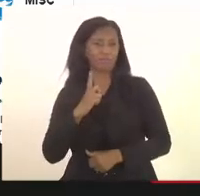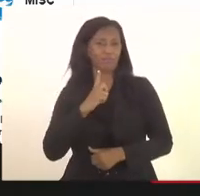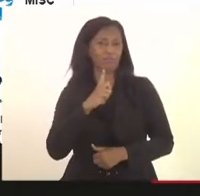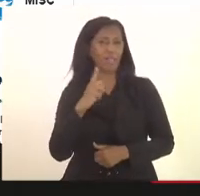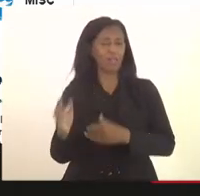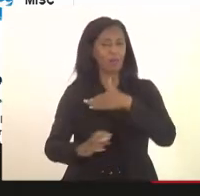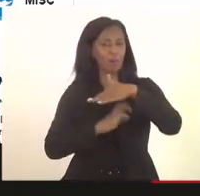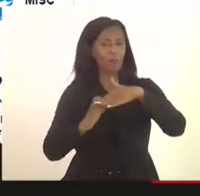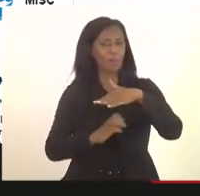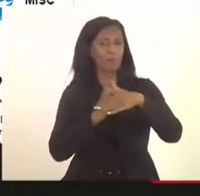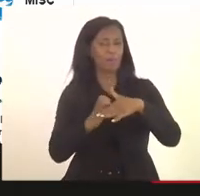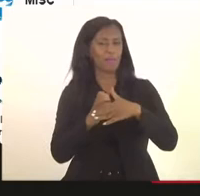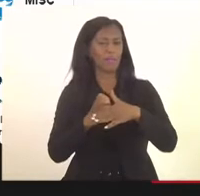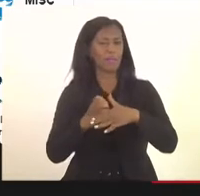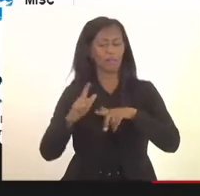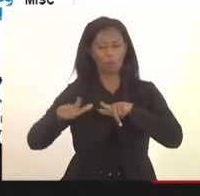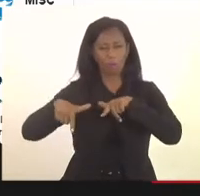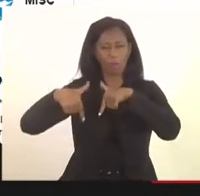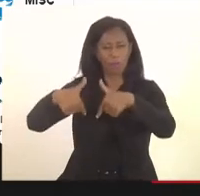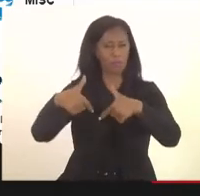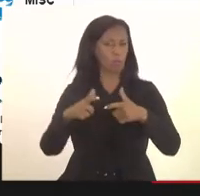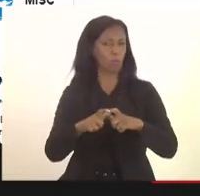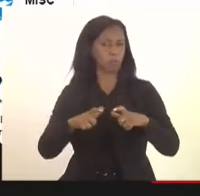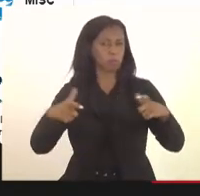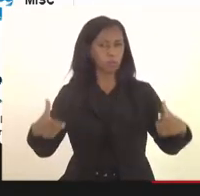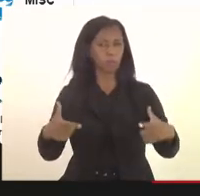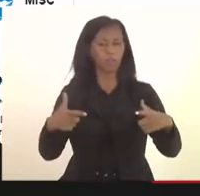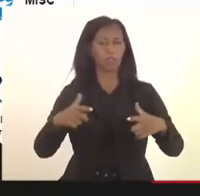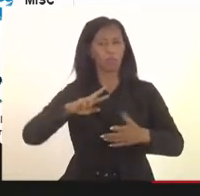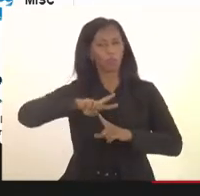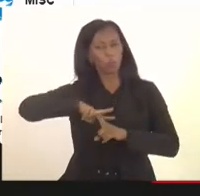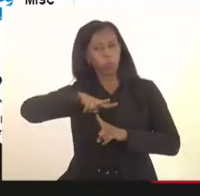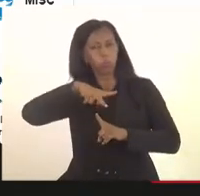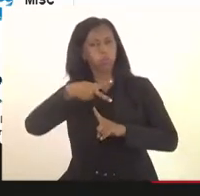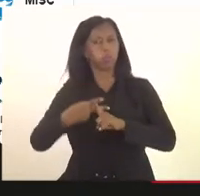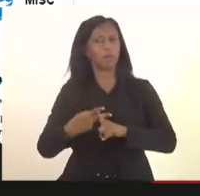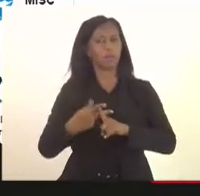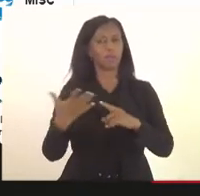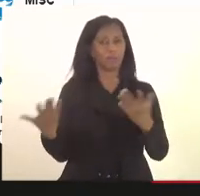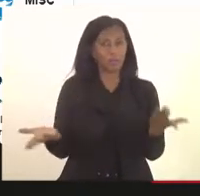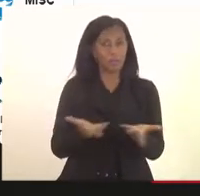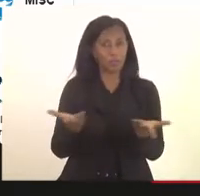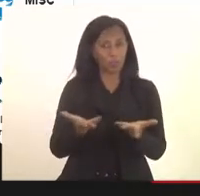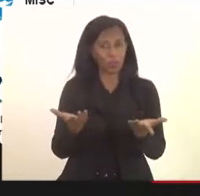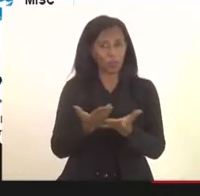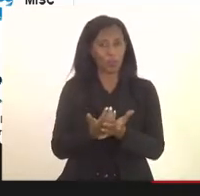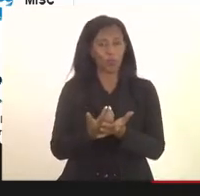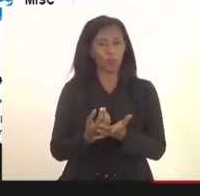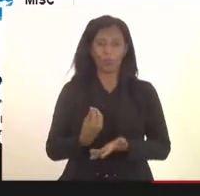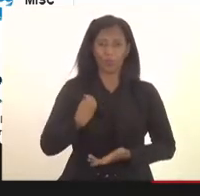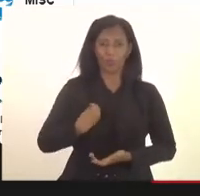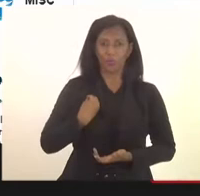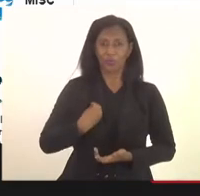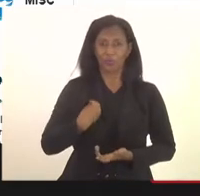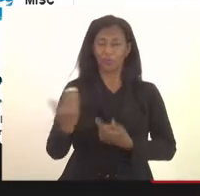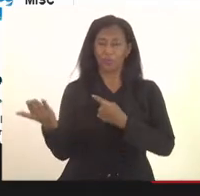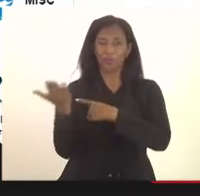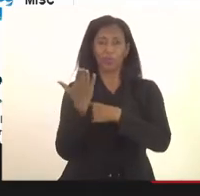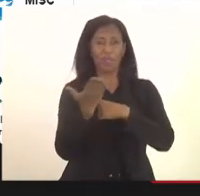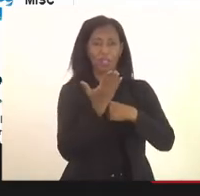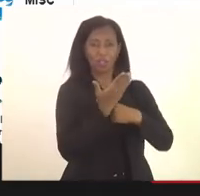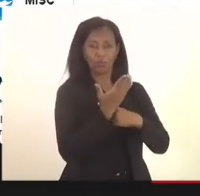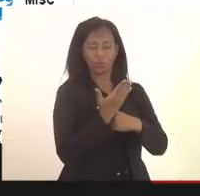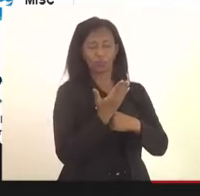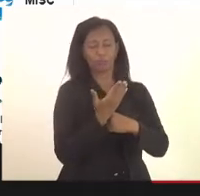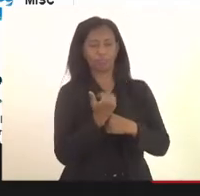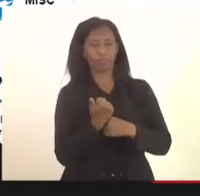empresa com uma atuação muito grande, muito diversificada, e eu acho que ela só vai, a presença dela no Brasil vai ajudar a enriquecer esse cenário